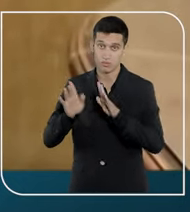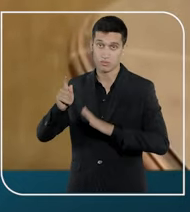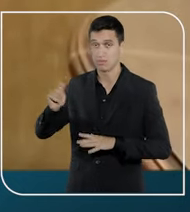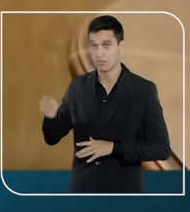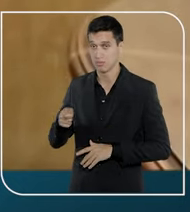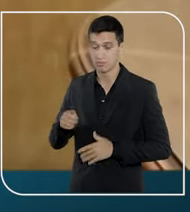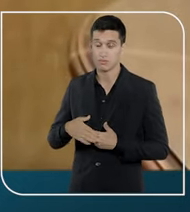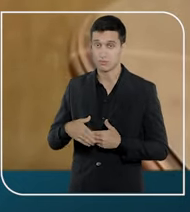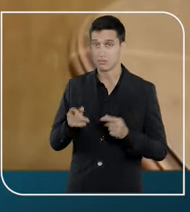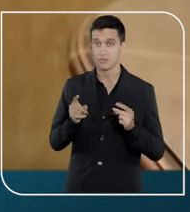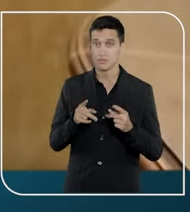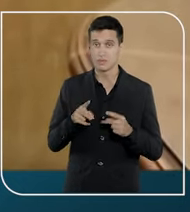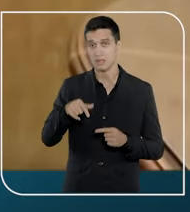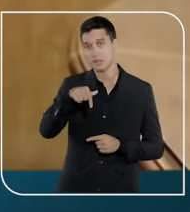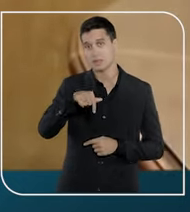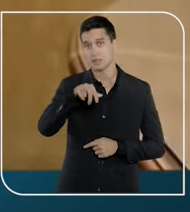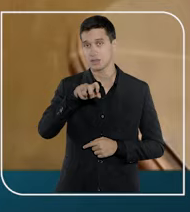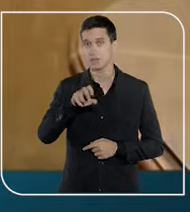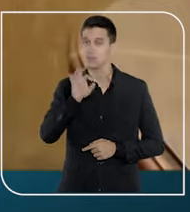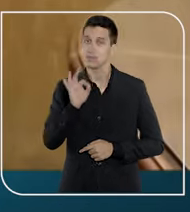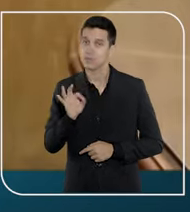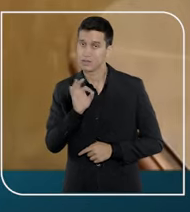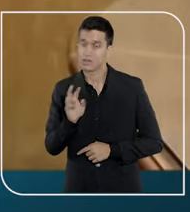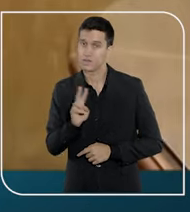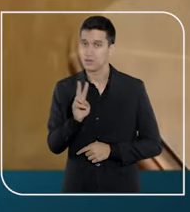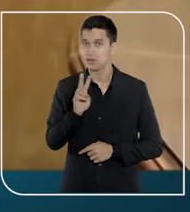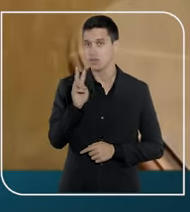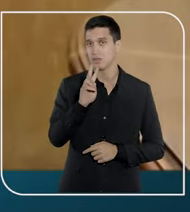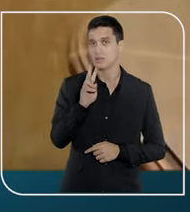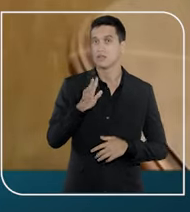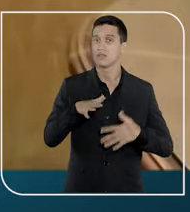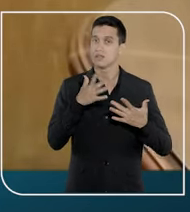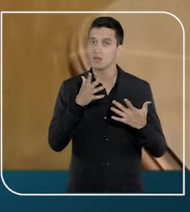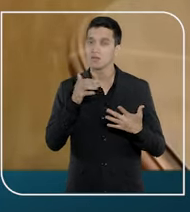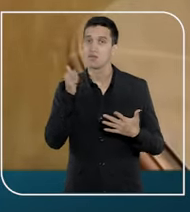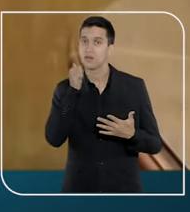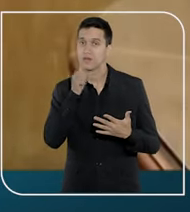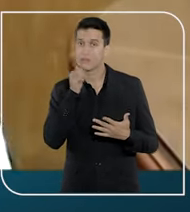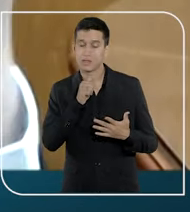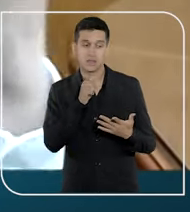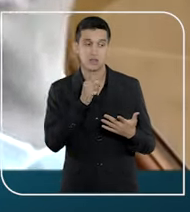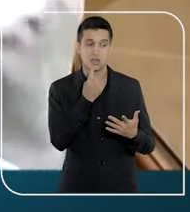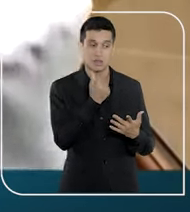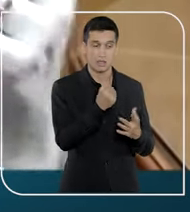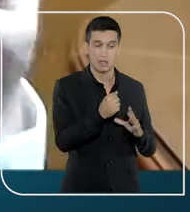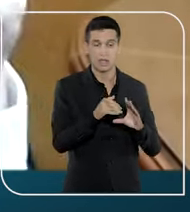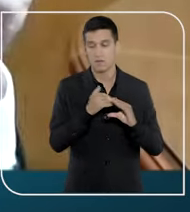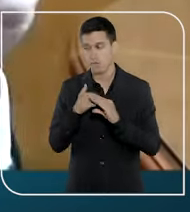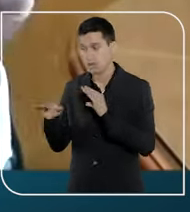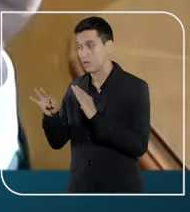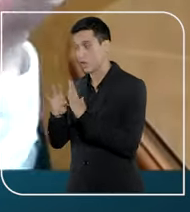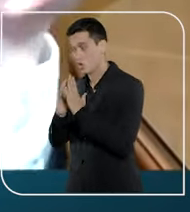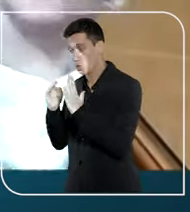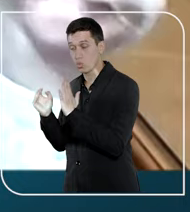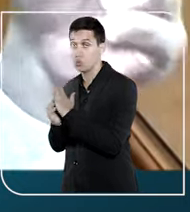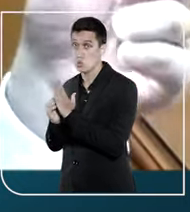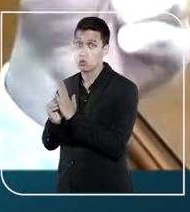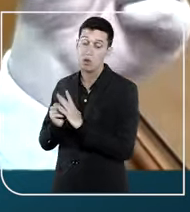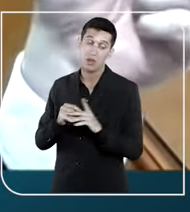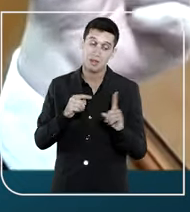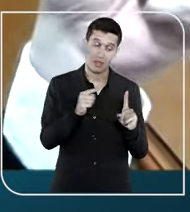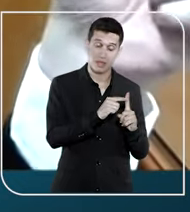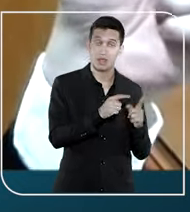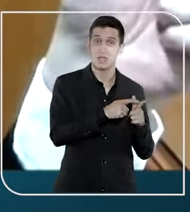75% do valor da avaliação. A esposa recebe integral e o credor vai receber a